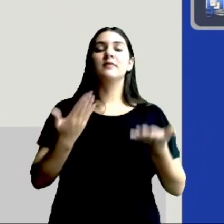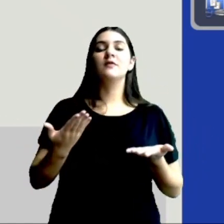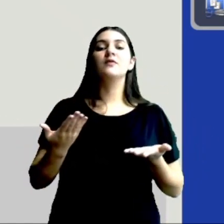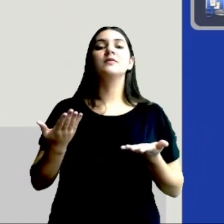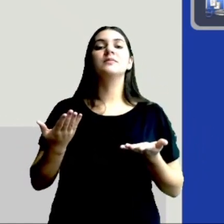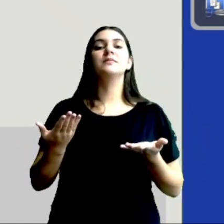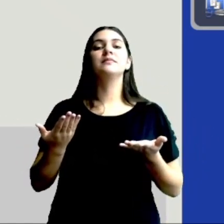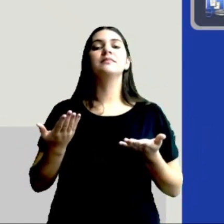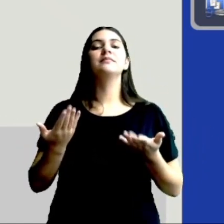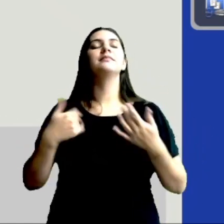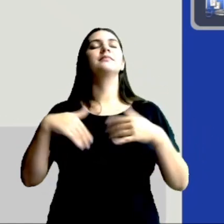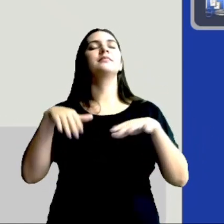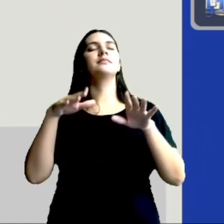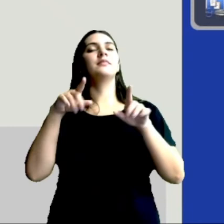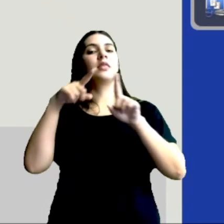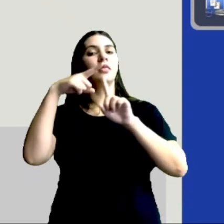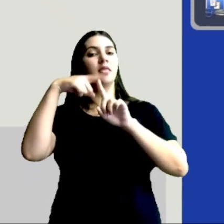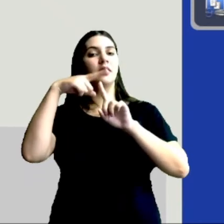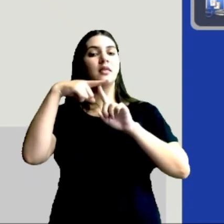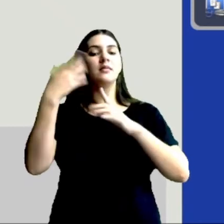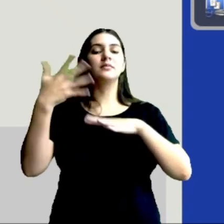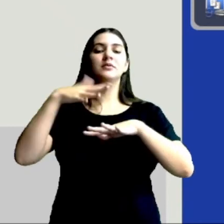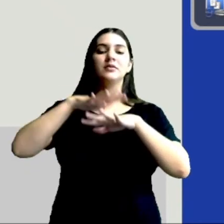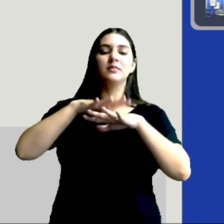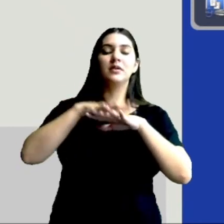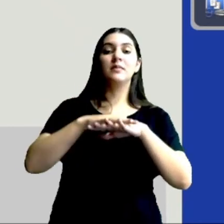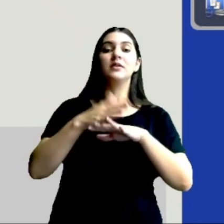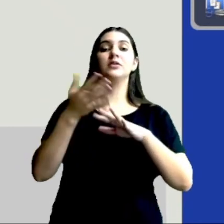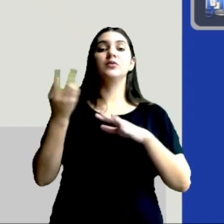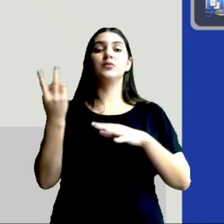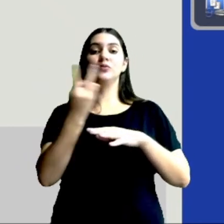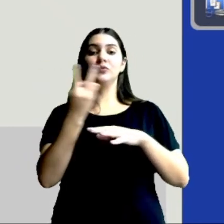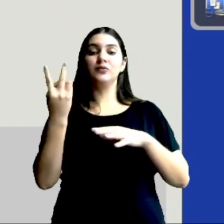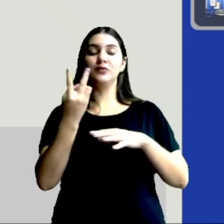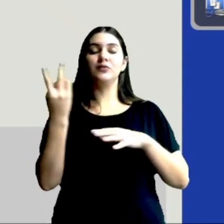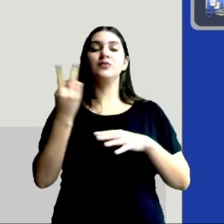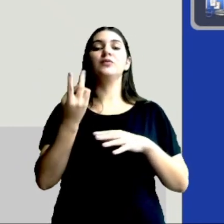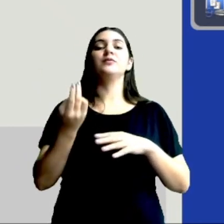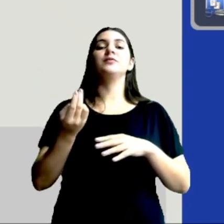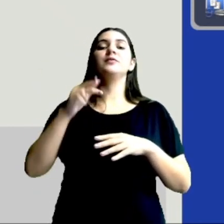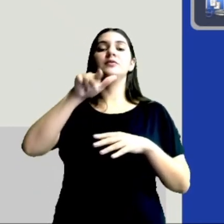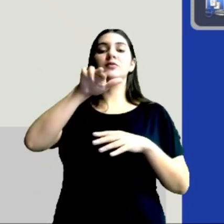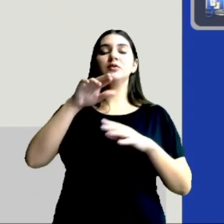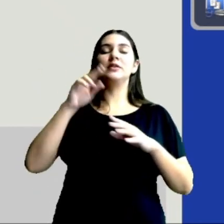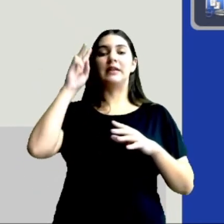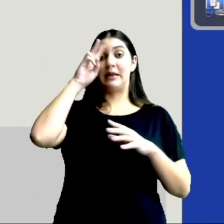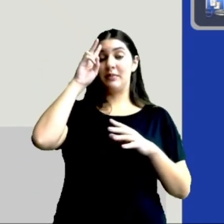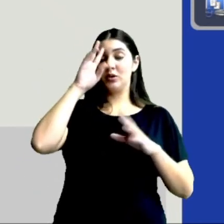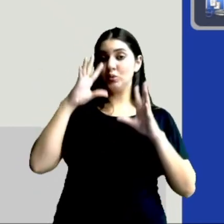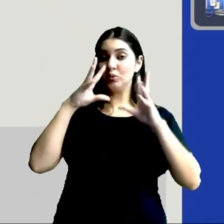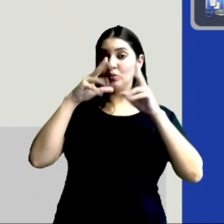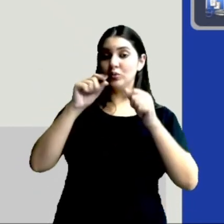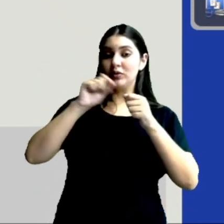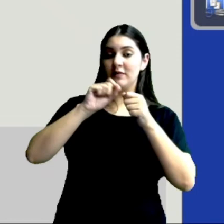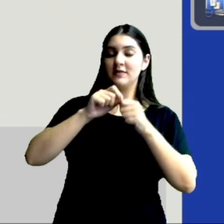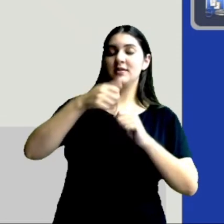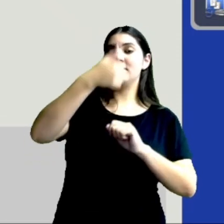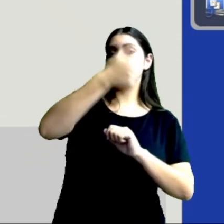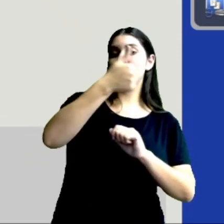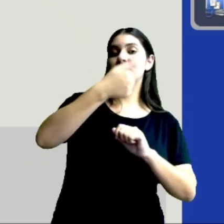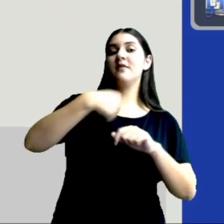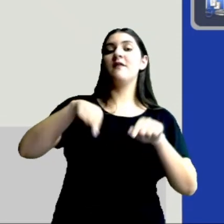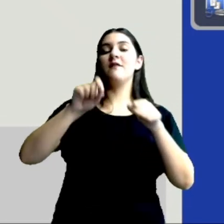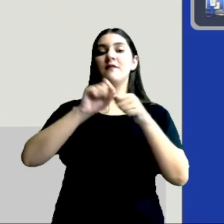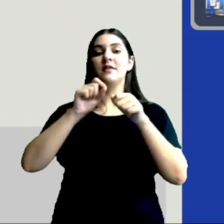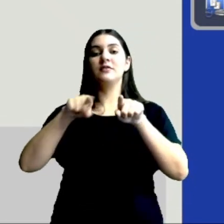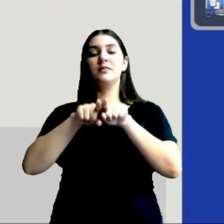propriedades, operações da matemática dos dois lados da igualdade. Lembrando que tudo que a gente fizer de um lado, a gente tem que fazer do outro. Antes